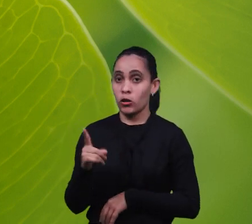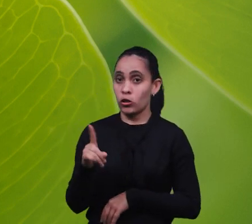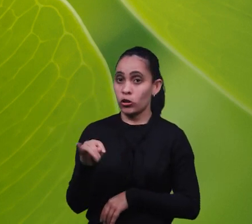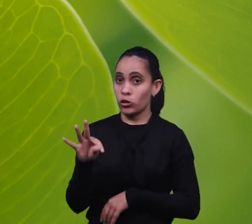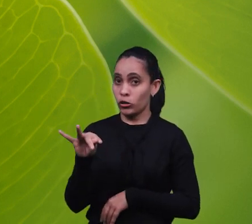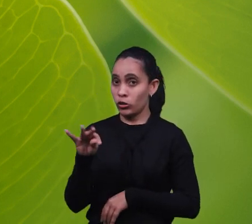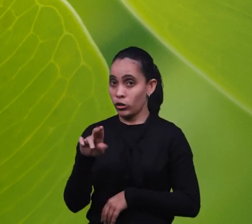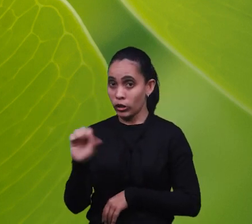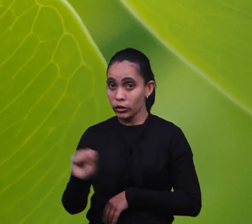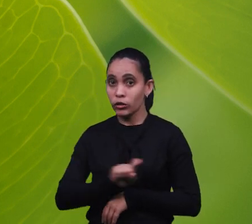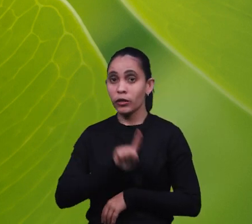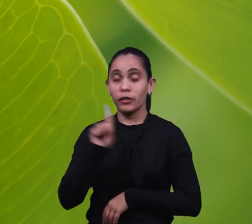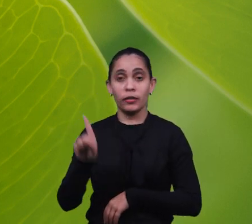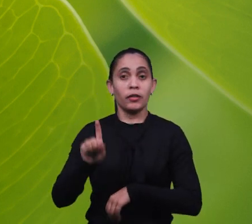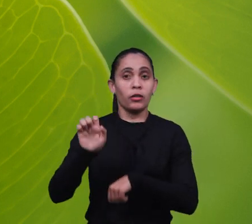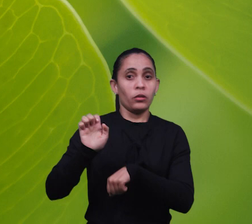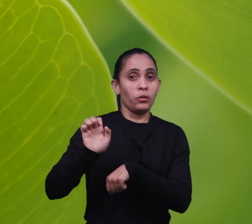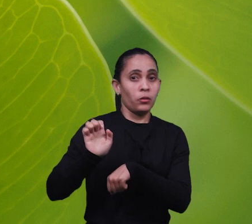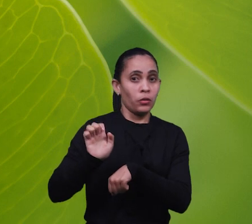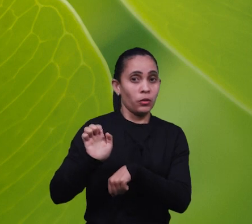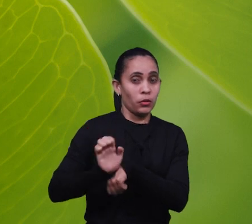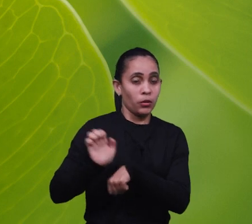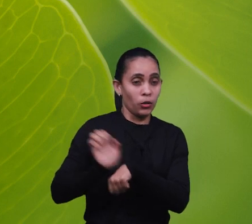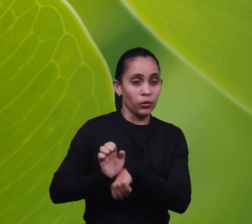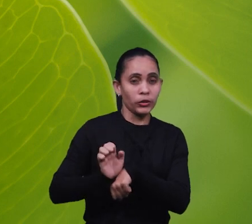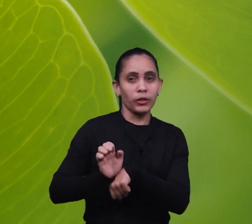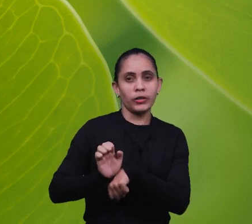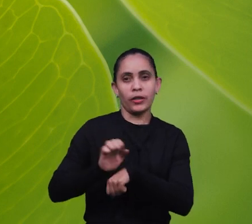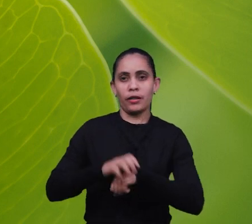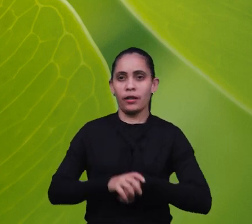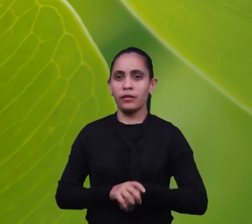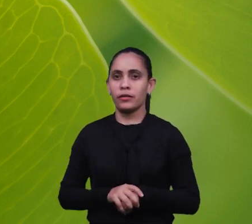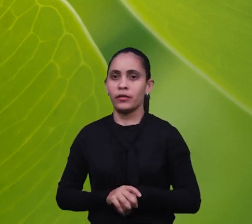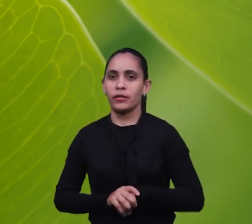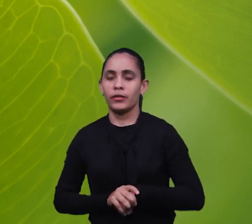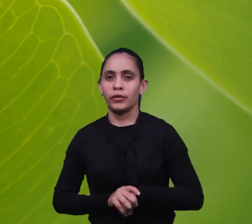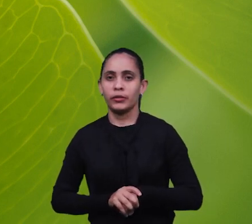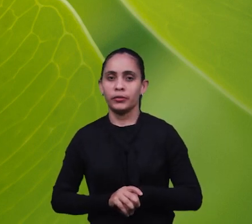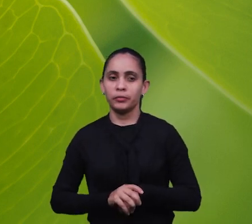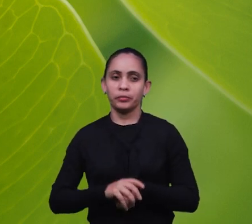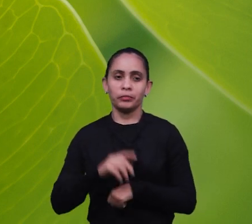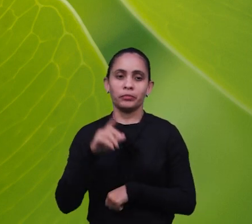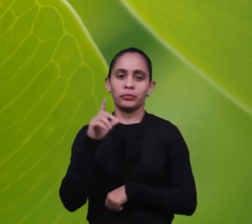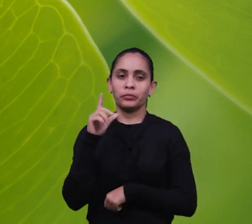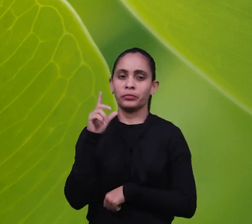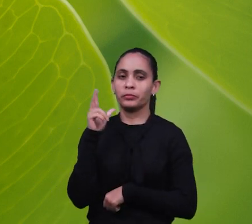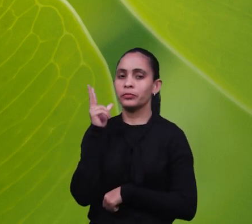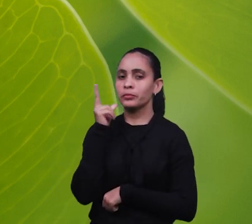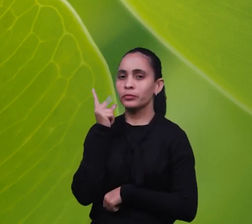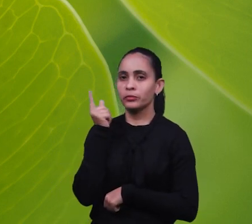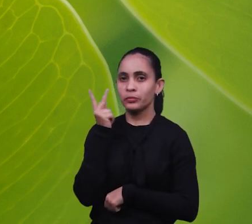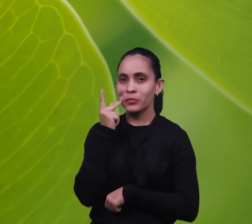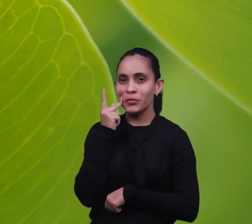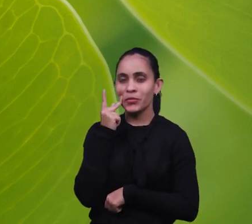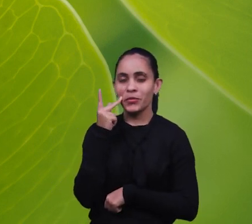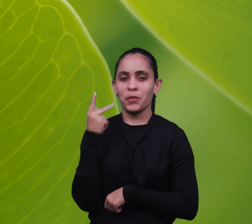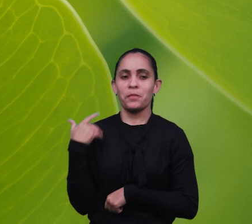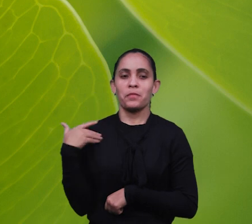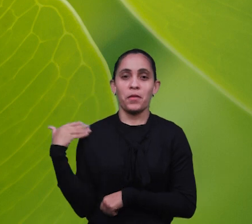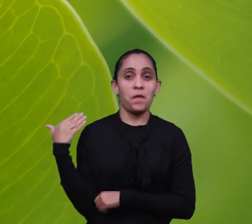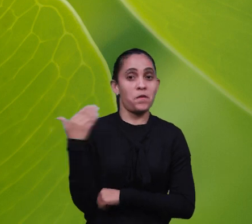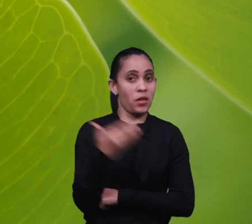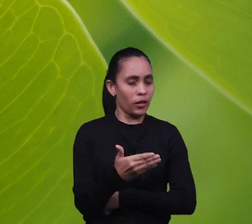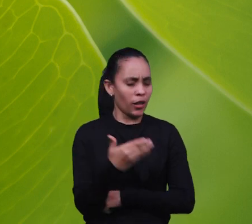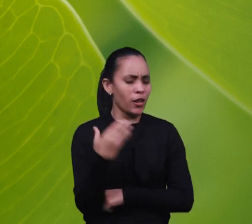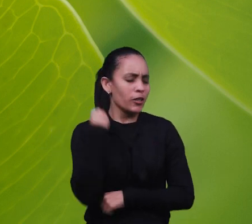Ceará, Igreja do Parque Santa Rosa, pastor Adeilton. Eu vim aqui falar para os irmãos das grandes experiências a qual